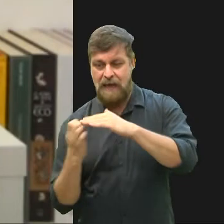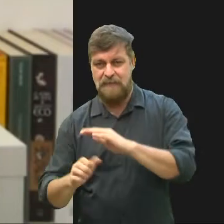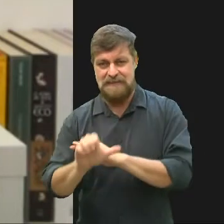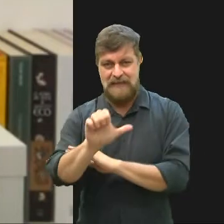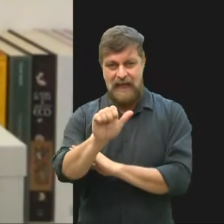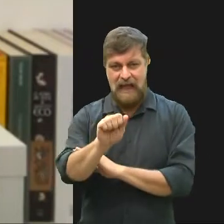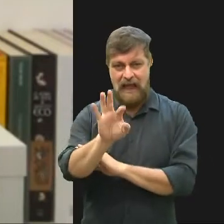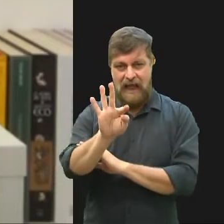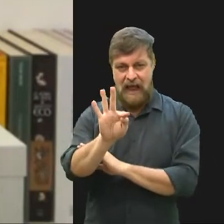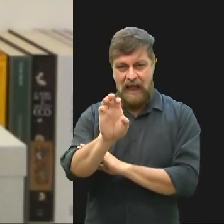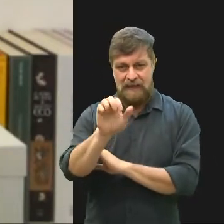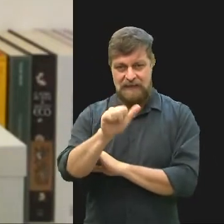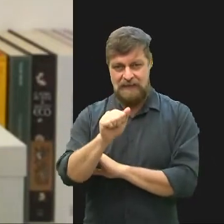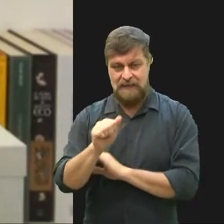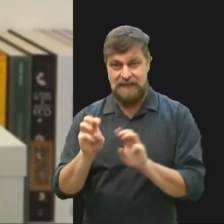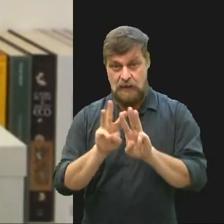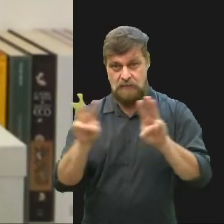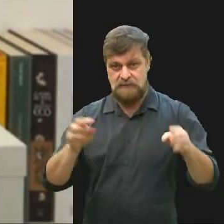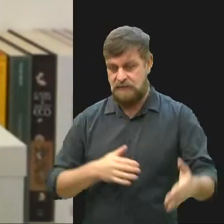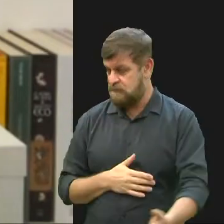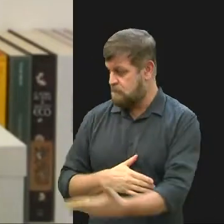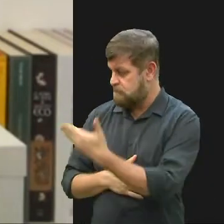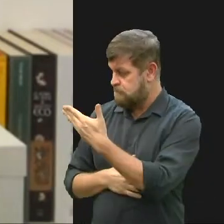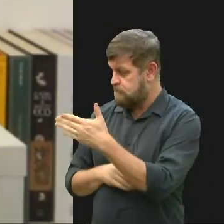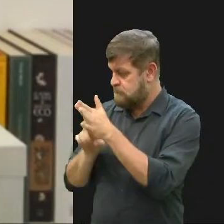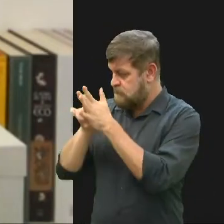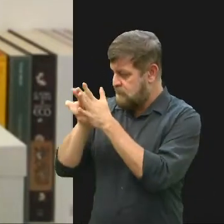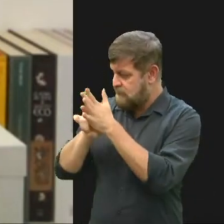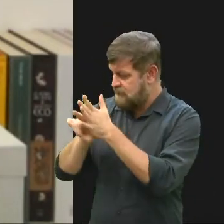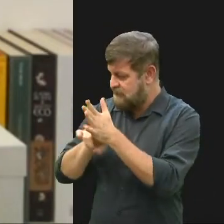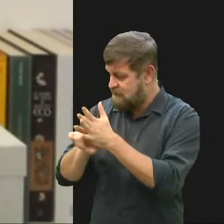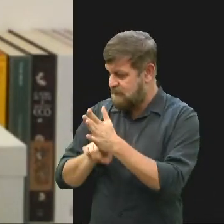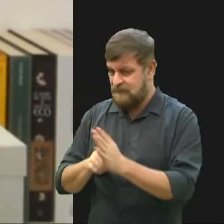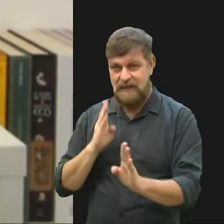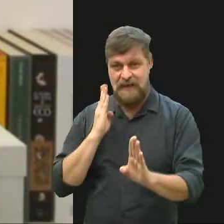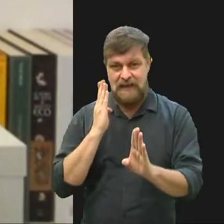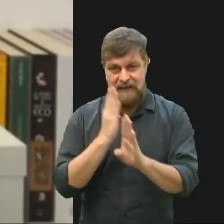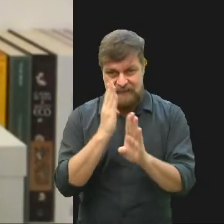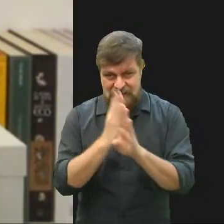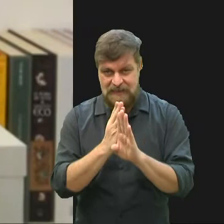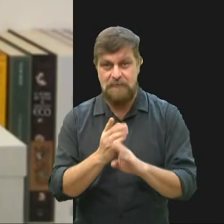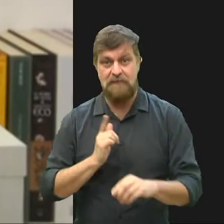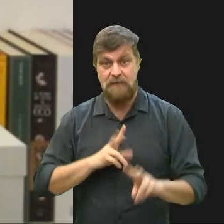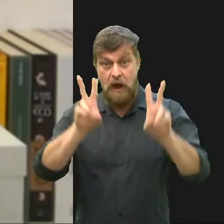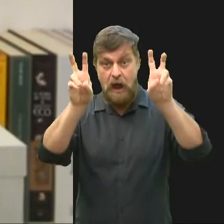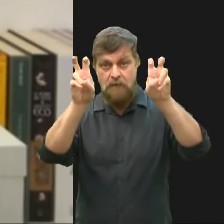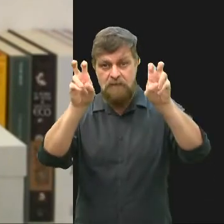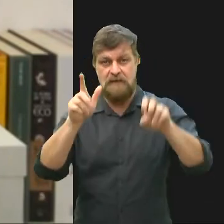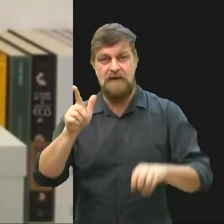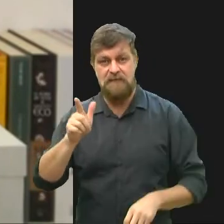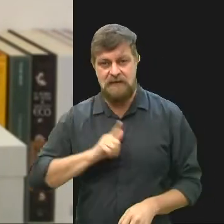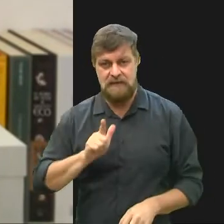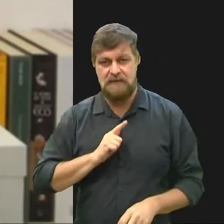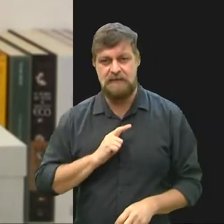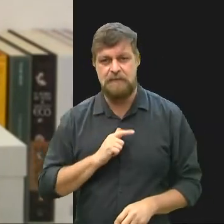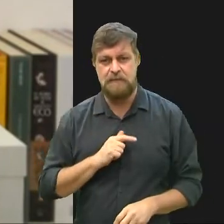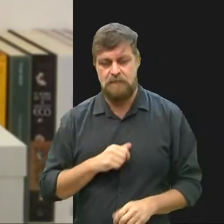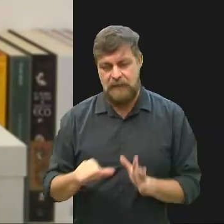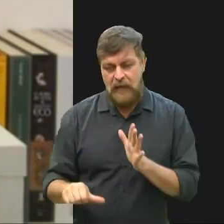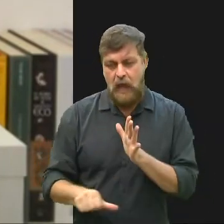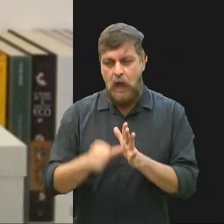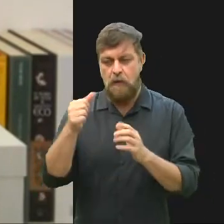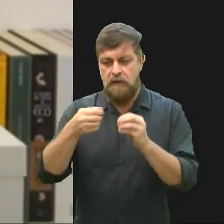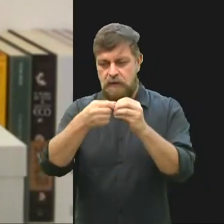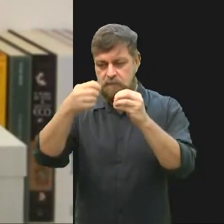só entrar no site da editora e procurar lá nos e-books o tema prospecção, que estará, se não me engano, é o primeiro